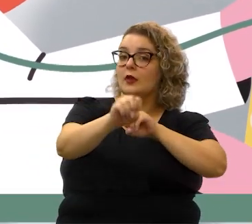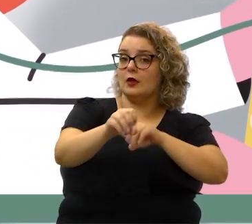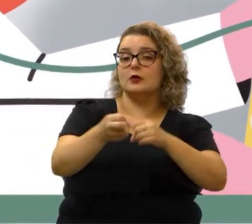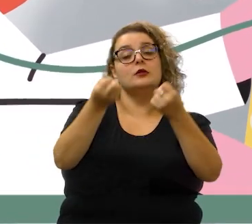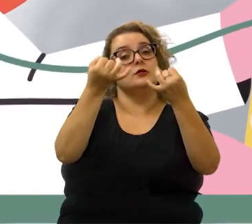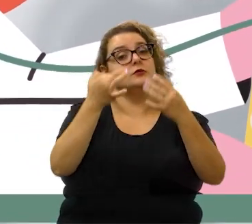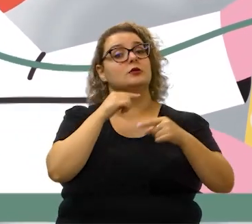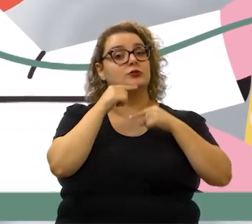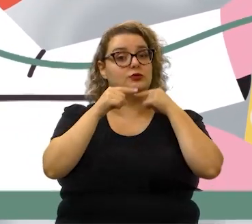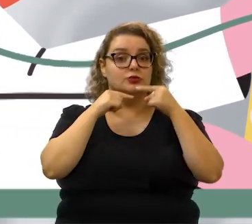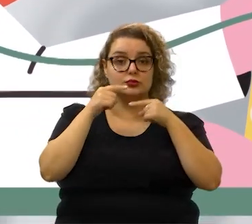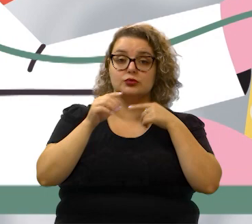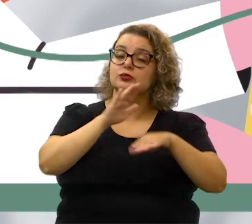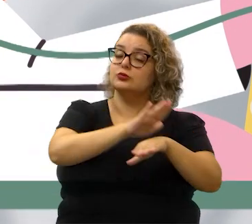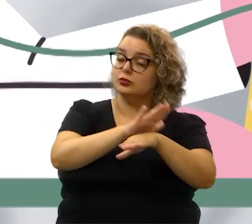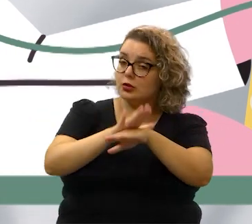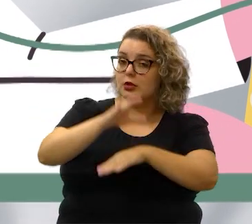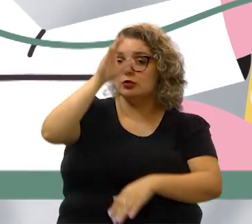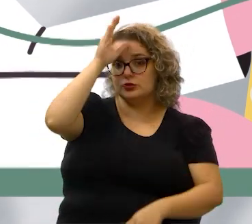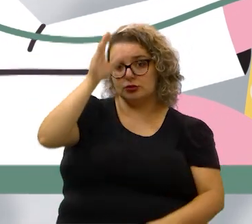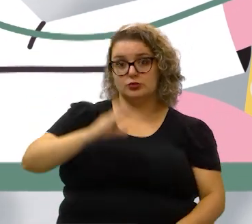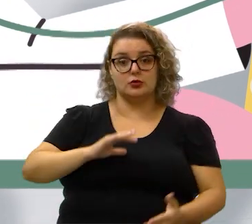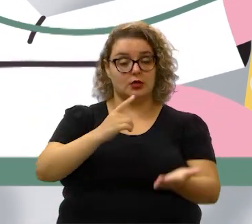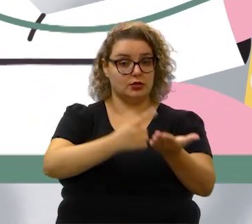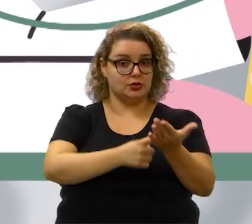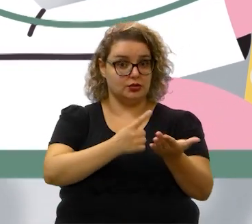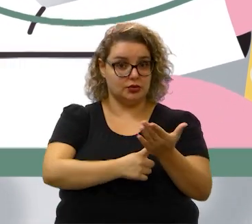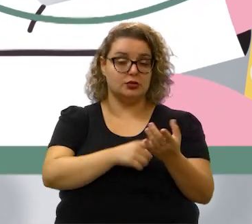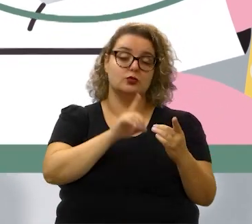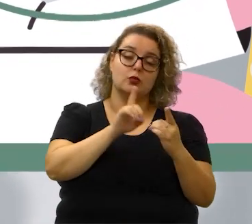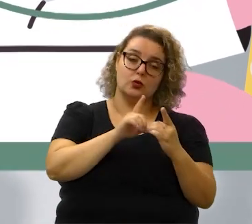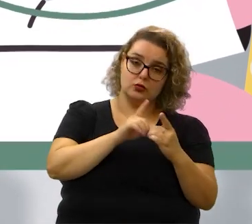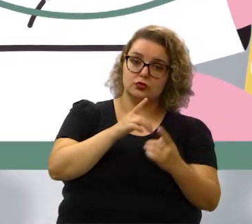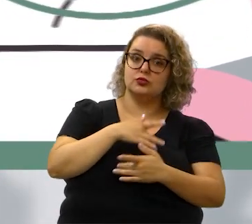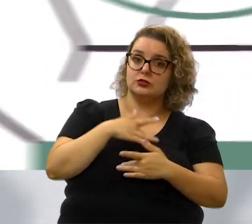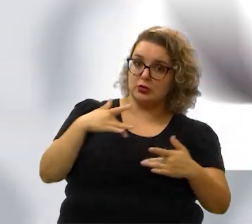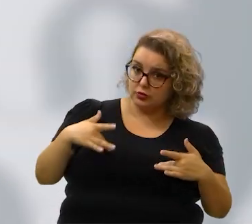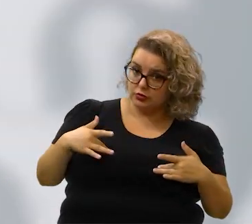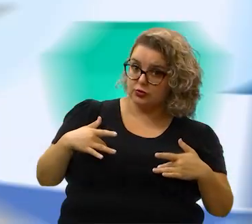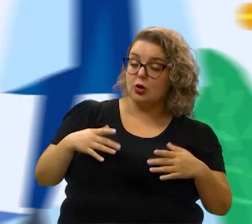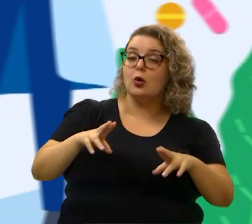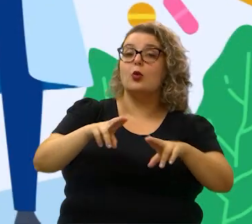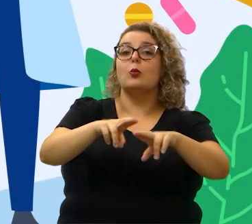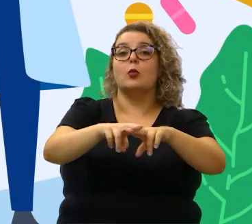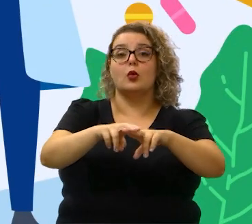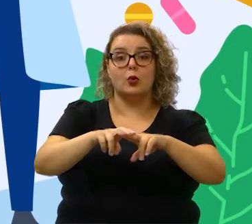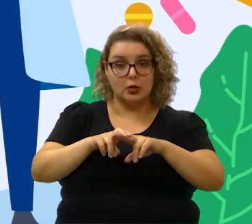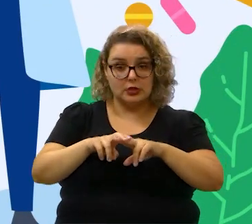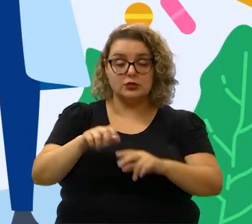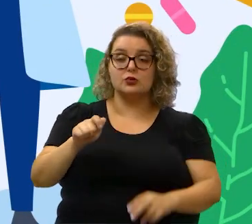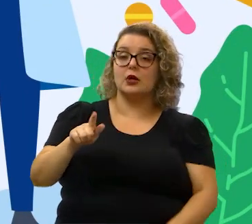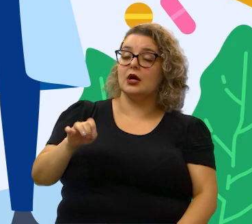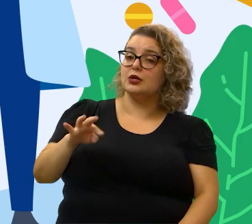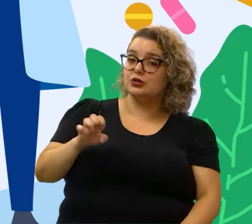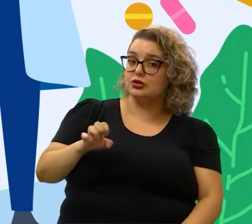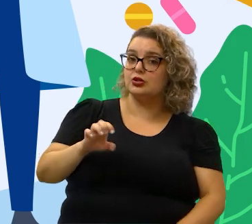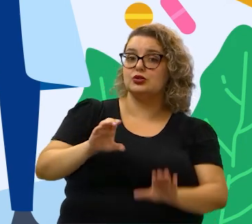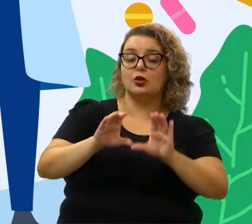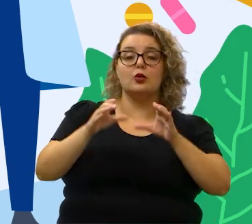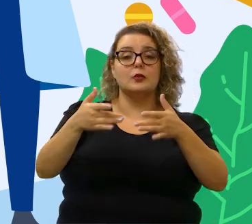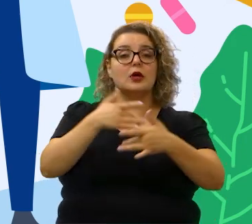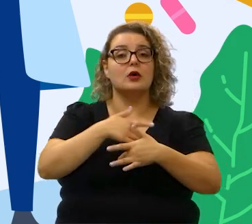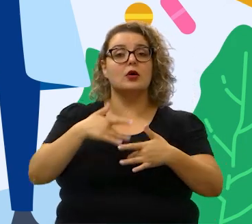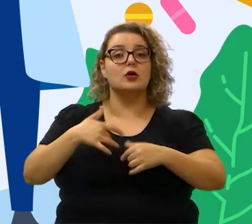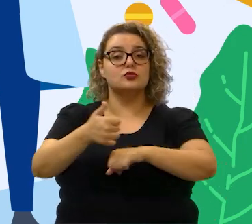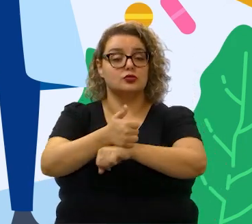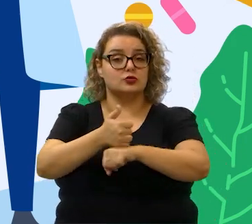esclarece dúvidas e auxilia o cidadão no agendamento do atendimento de saúde. Portanto, o agente comunitário de saúde é um